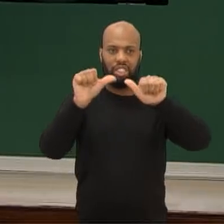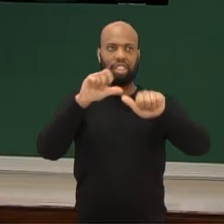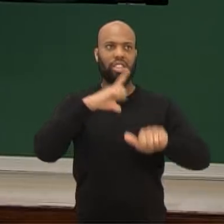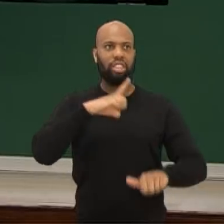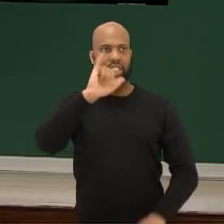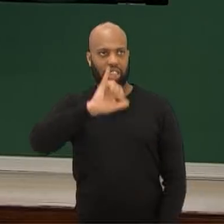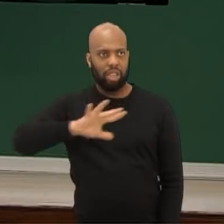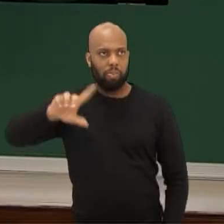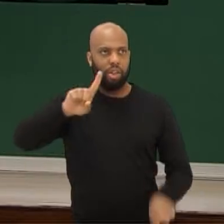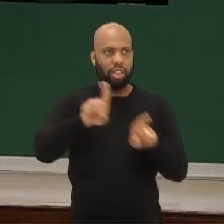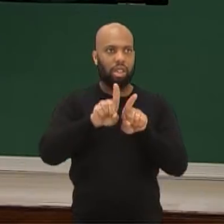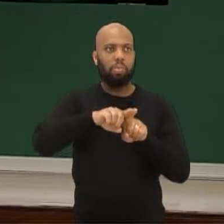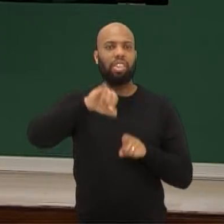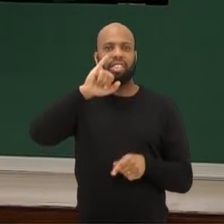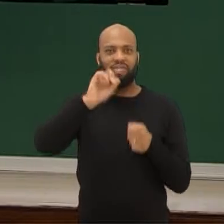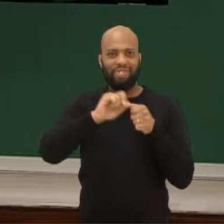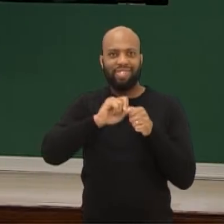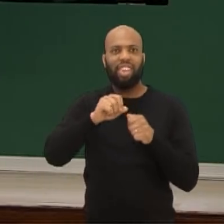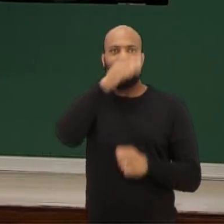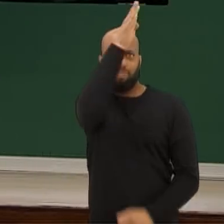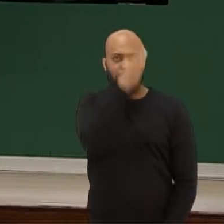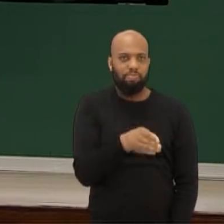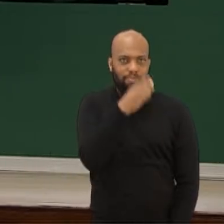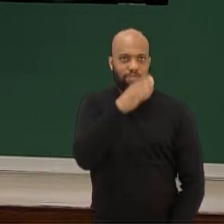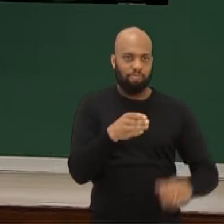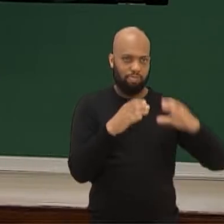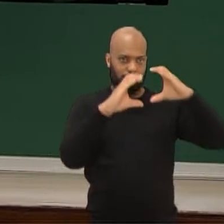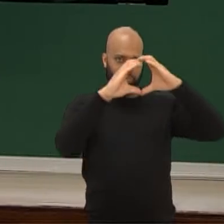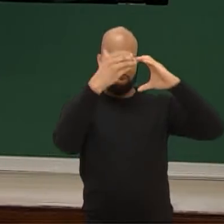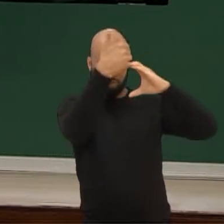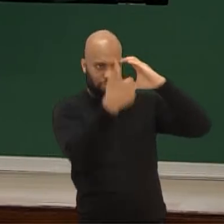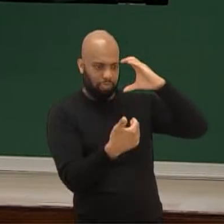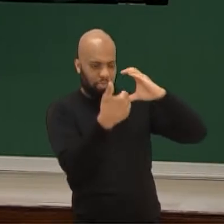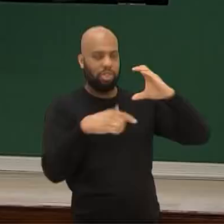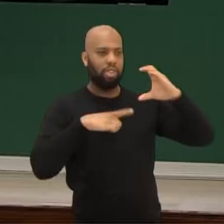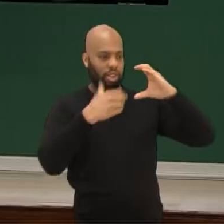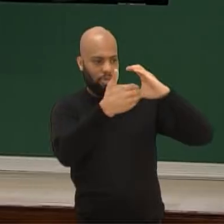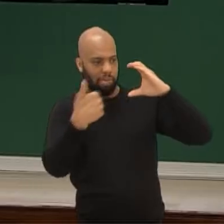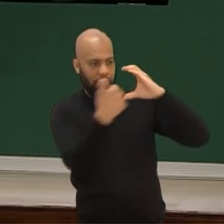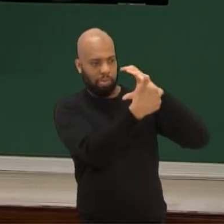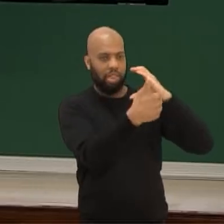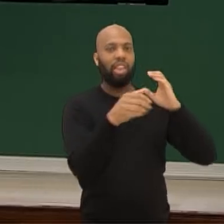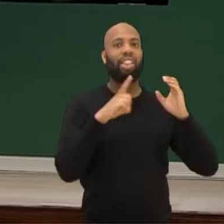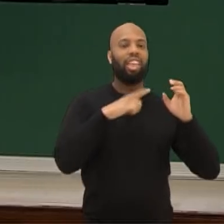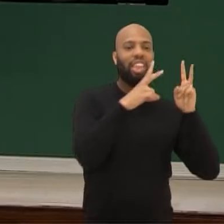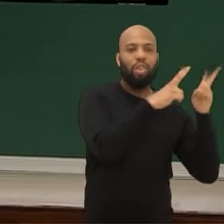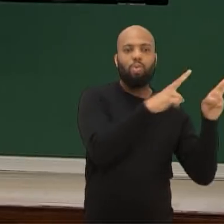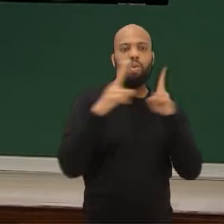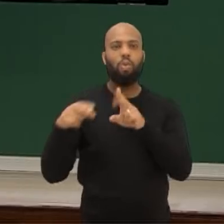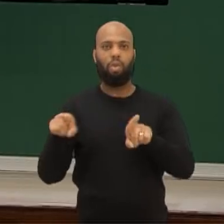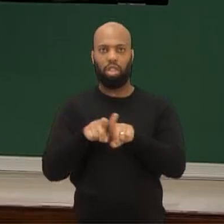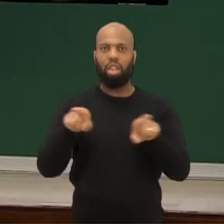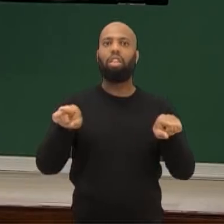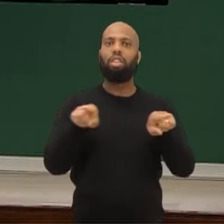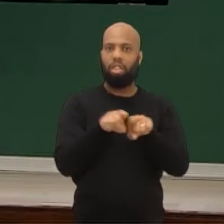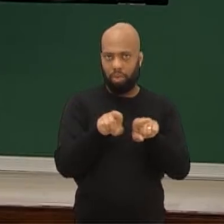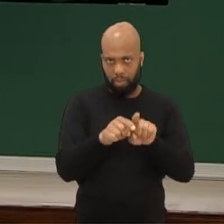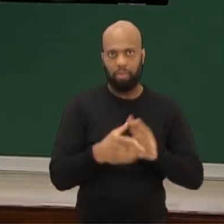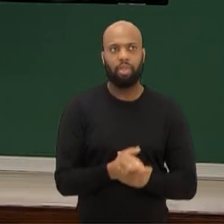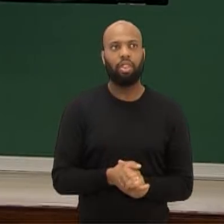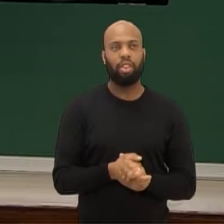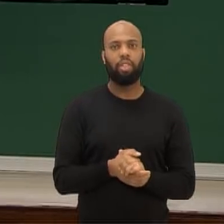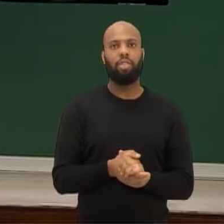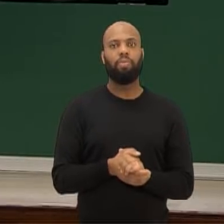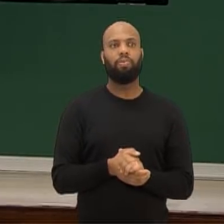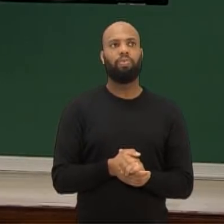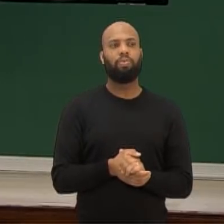uma figura, se a gente traçar um eixo de simetria, a proporção entre os dois lados e a igualdade entre os dois lados a partir